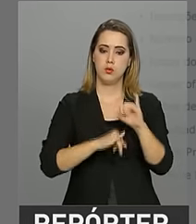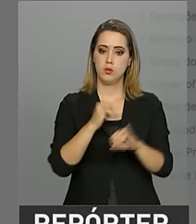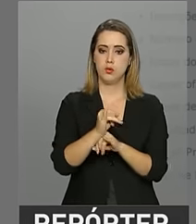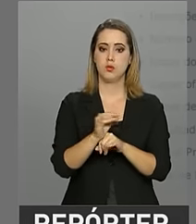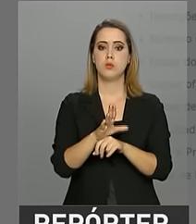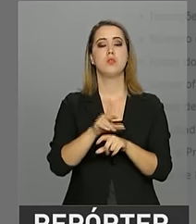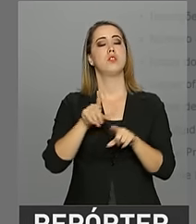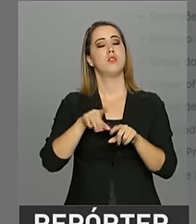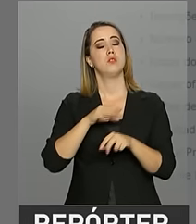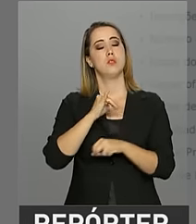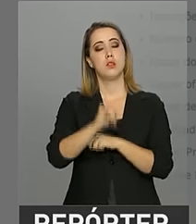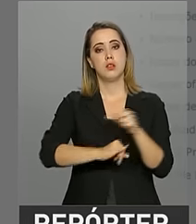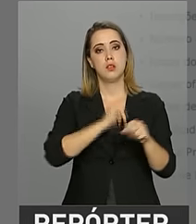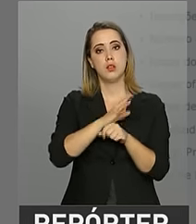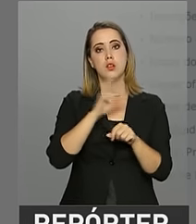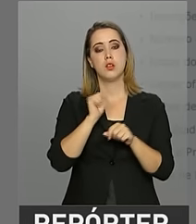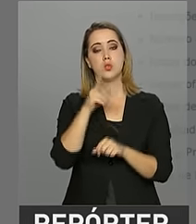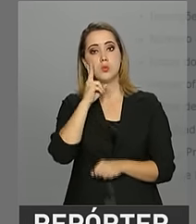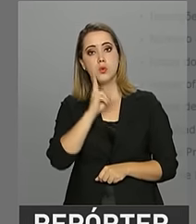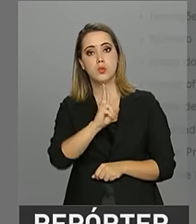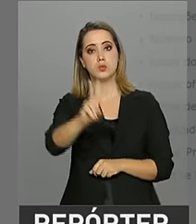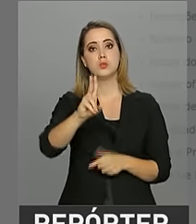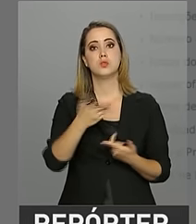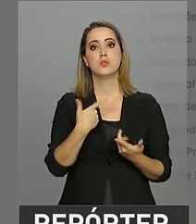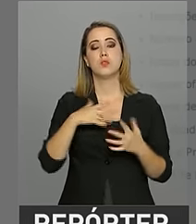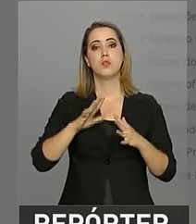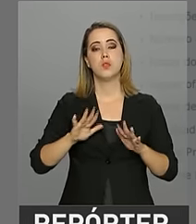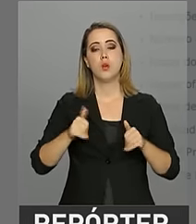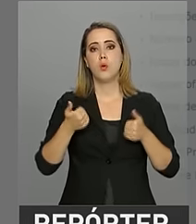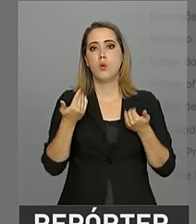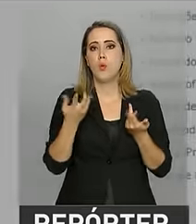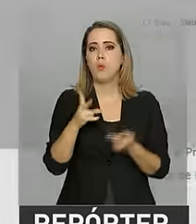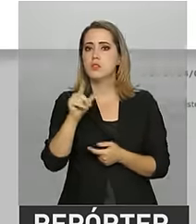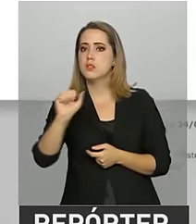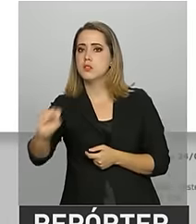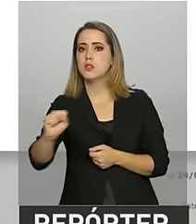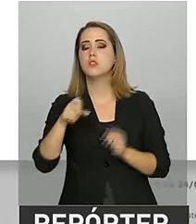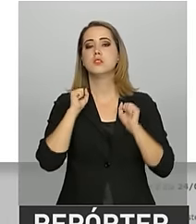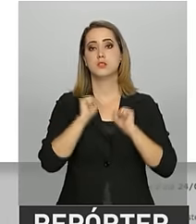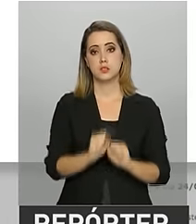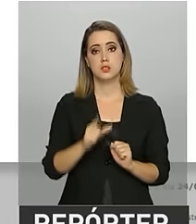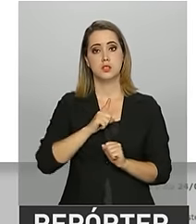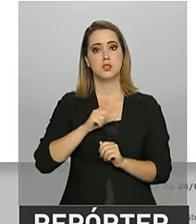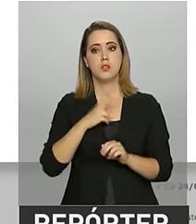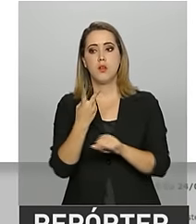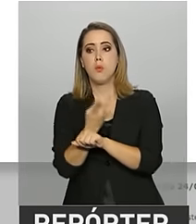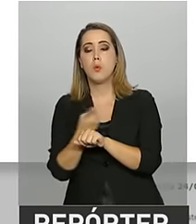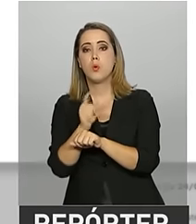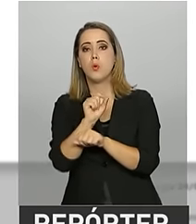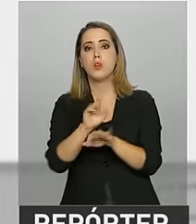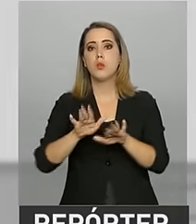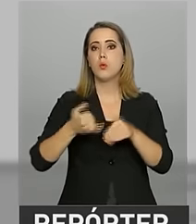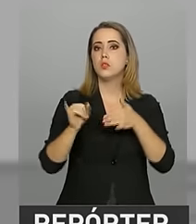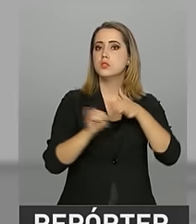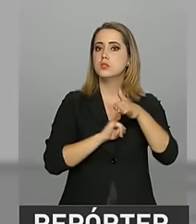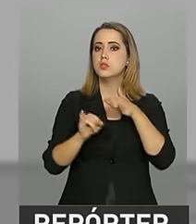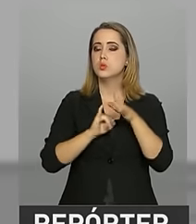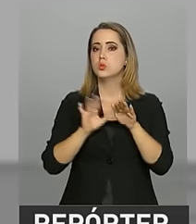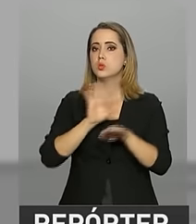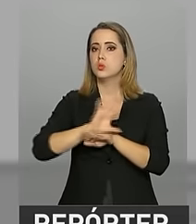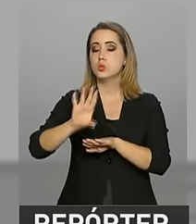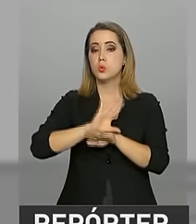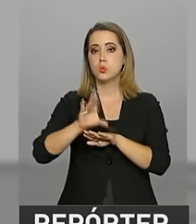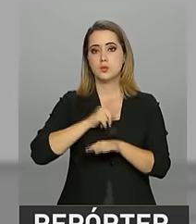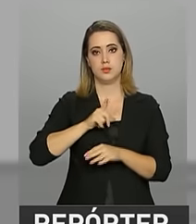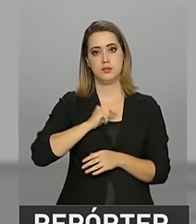no site os candidatos podem consultar as vagas disponíveis pesquisar as instituições e os cursos existentes